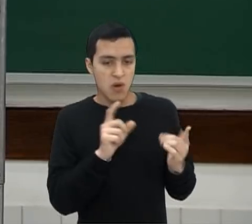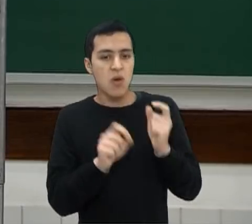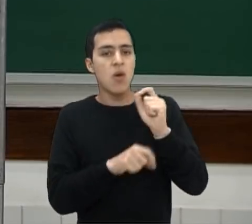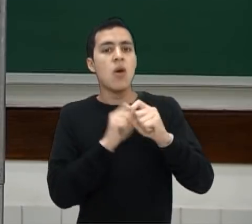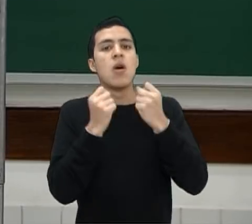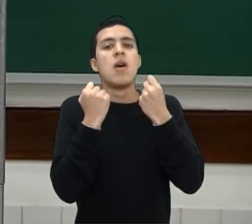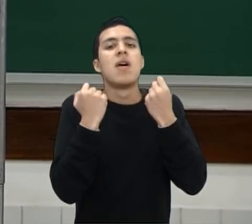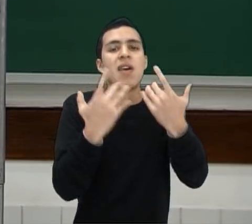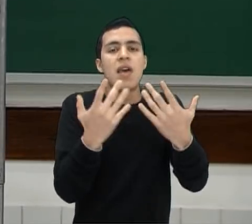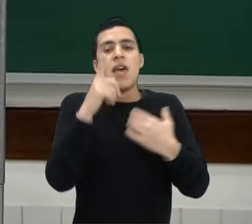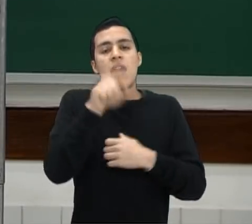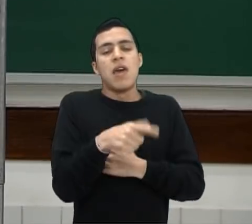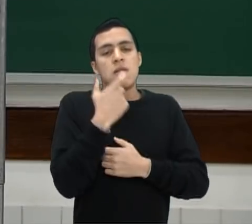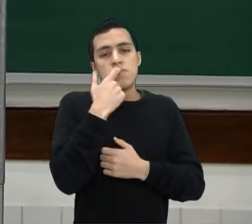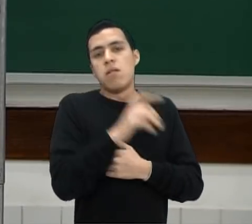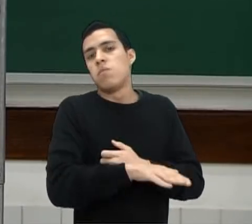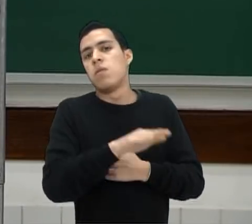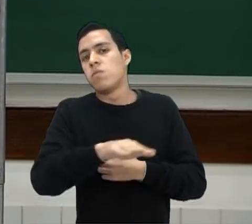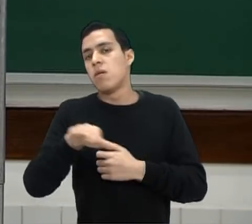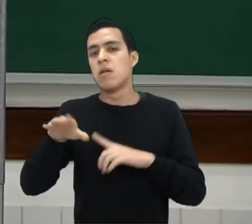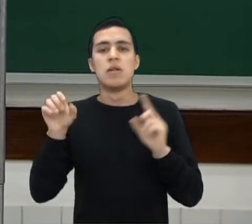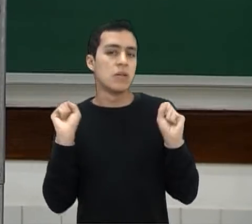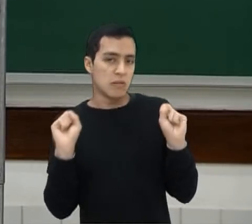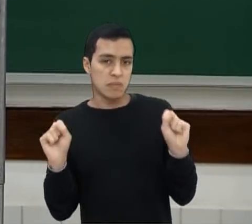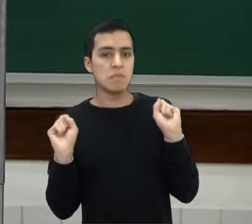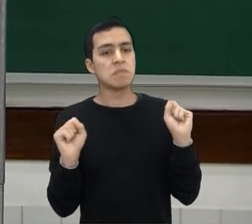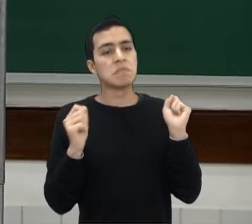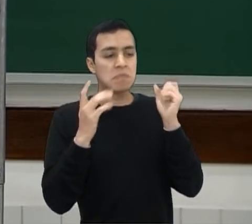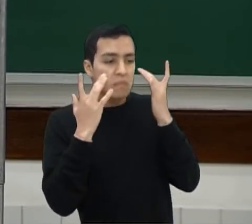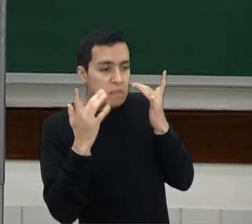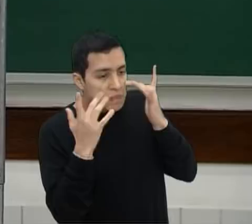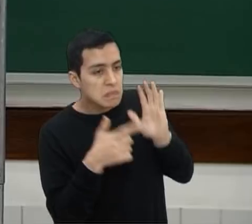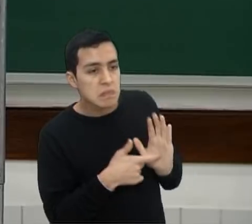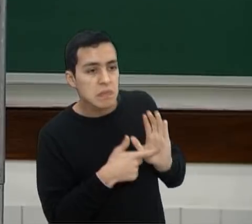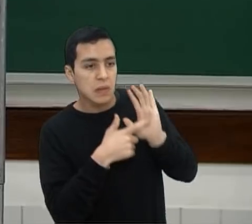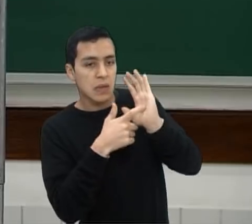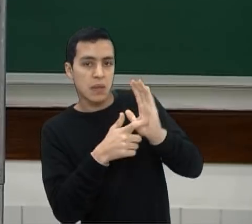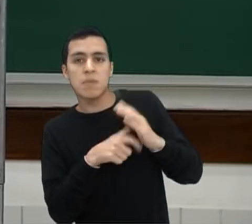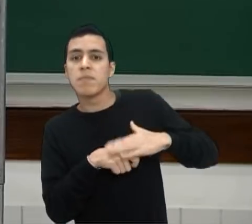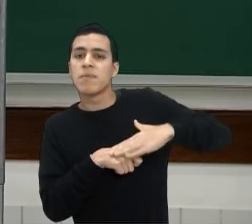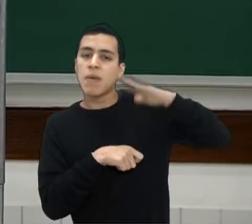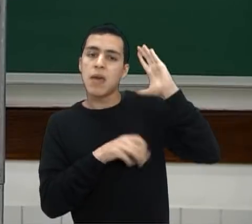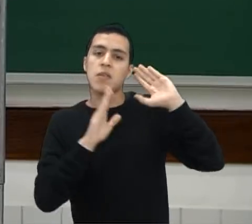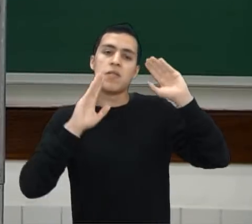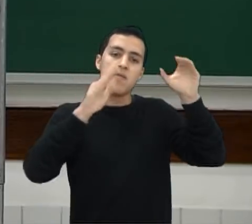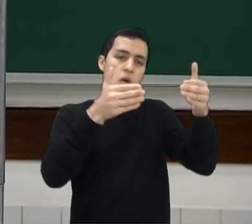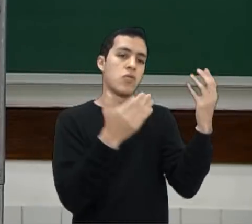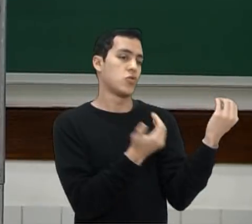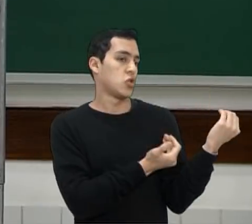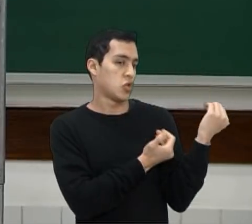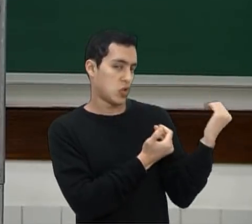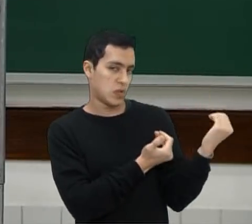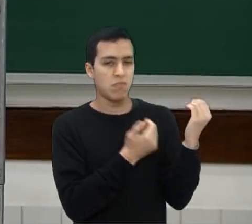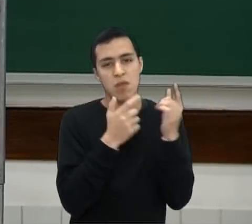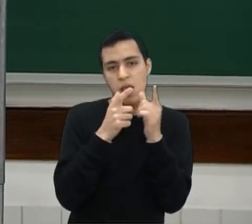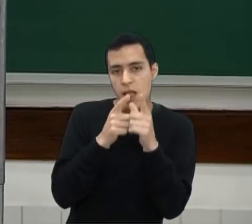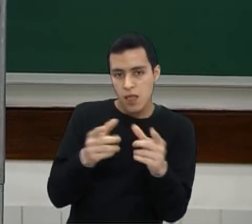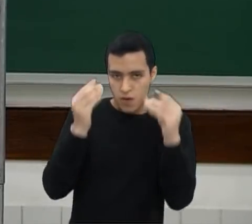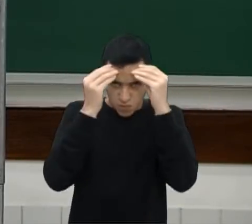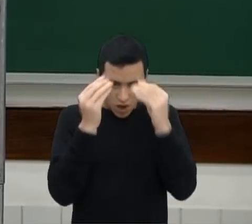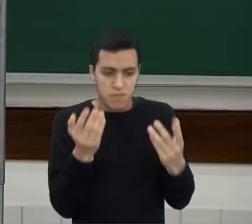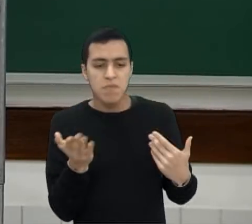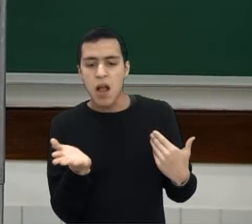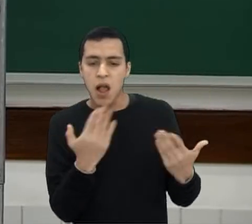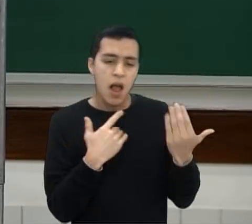público que é o público infantil. A gente pode também ter uma peça teatral direcionada mais para jovens, né? Que aí a linguagem também a